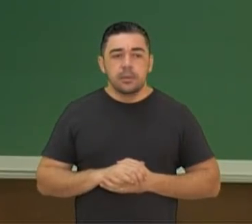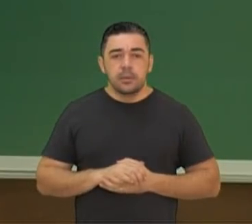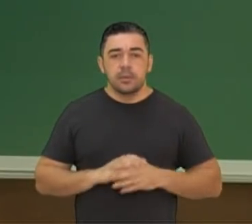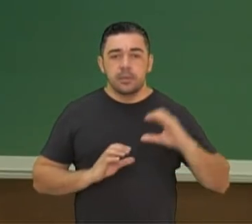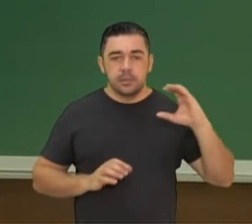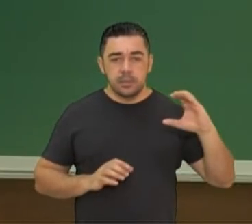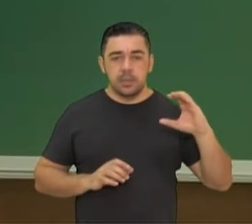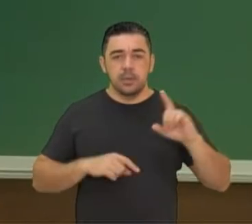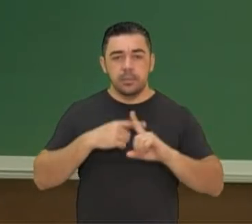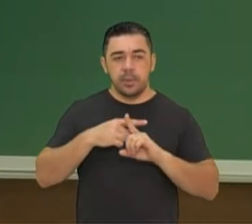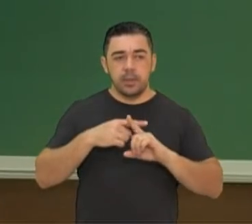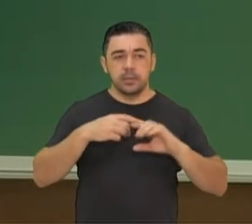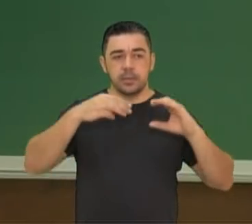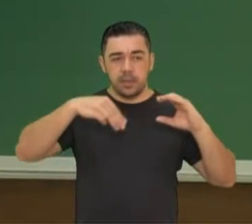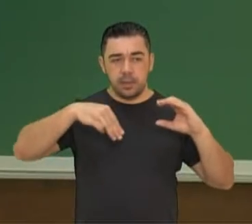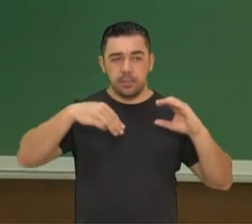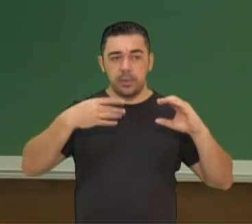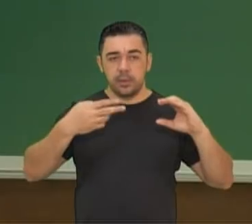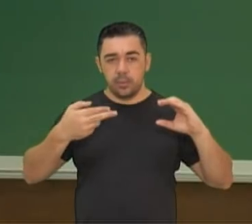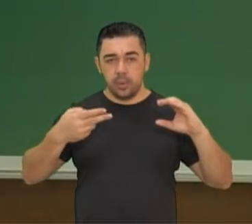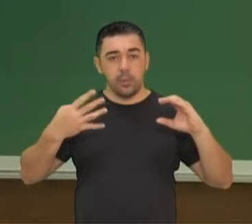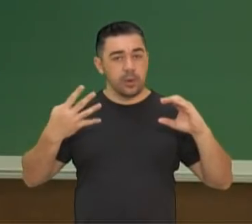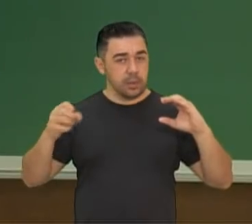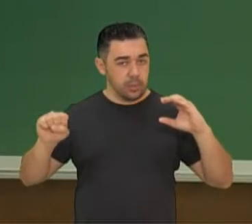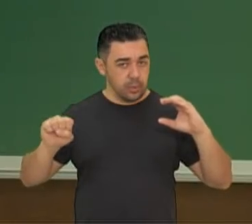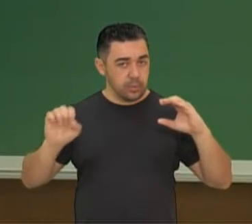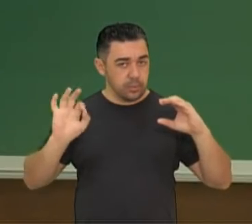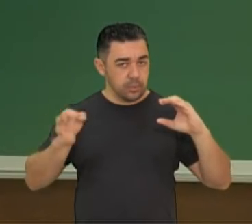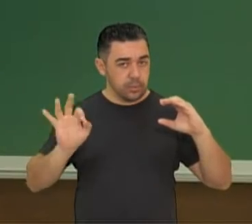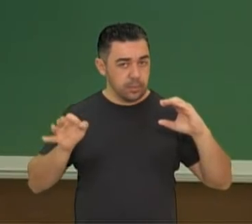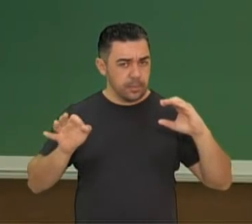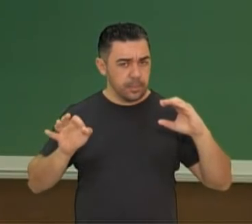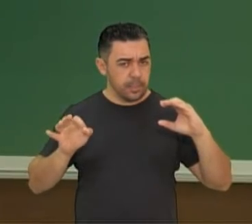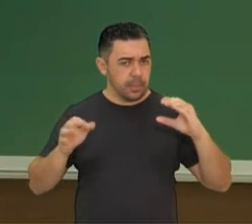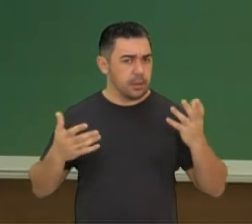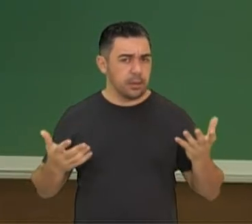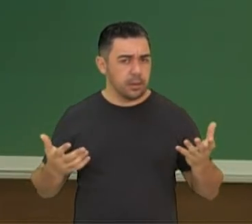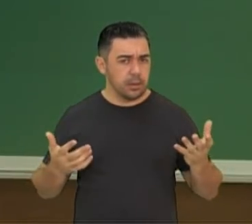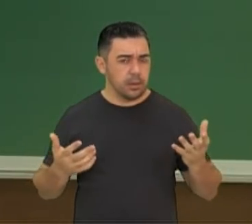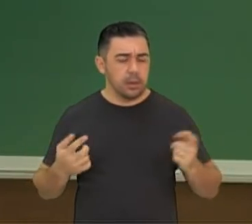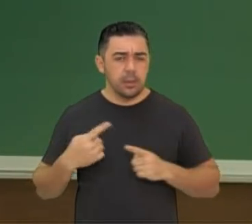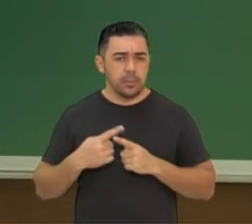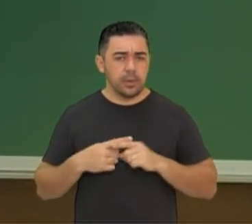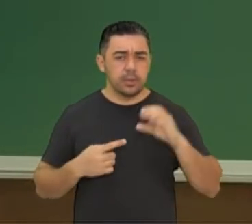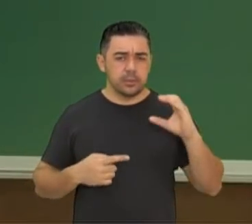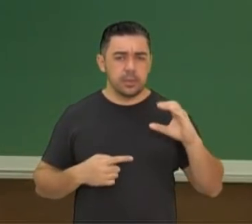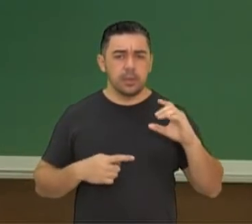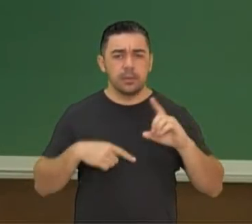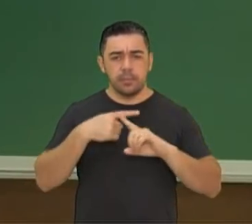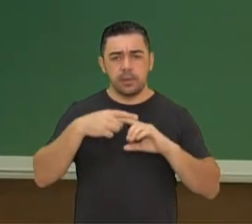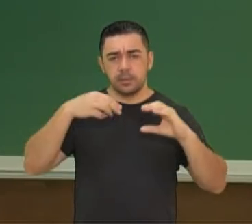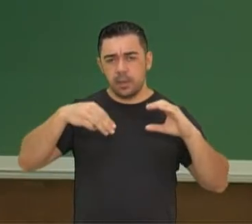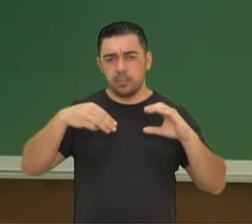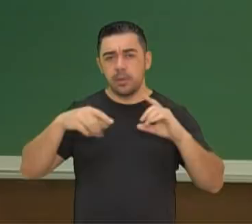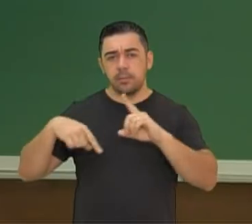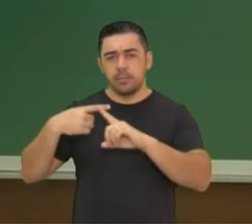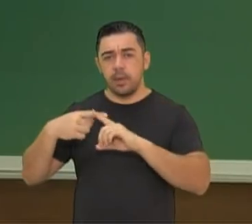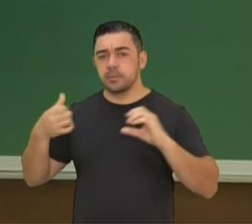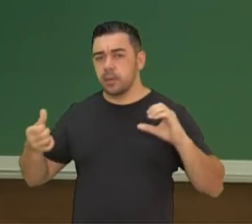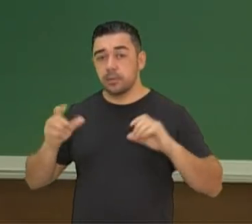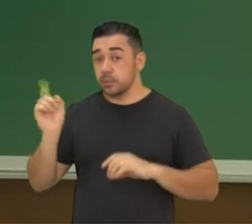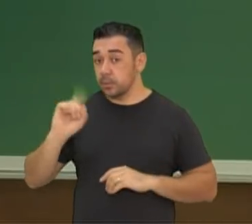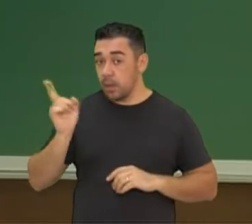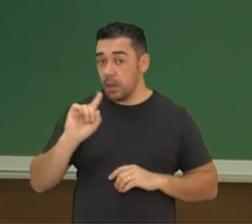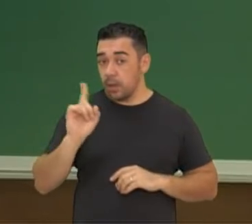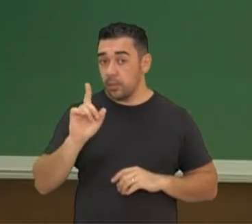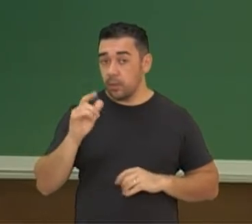C mais M igual a 48. Por que não, professor, C mais M mais 6? Porque aqui eu estou usando a informação